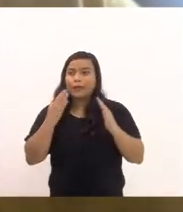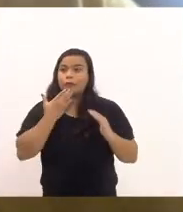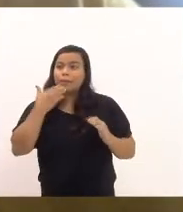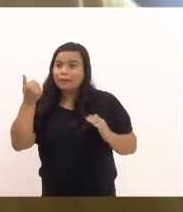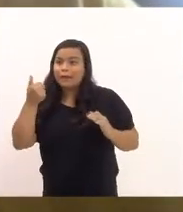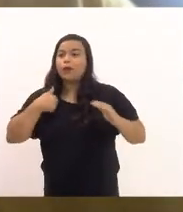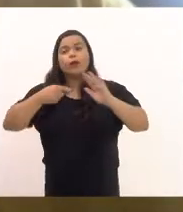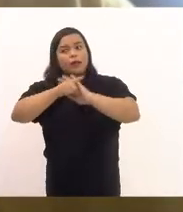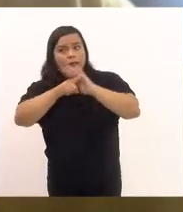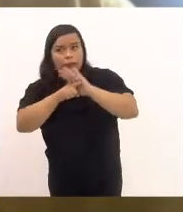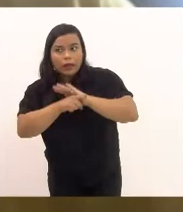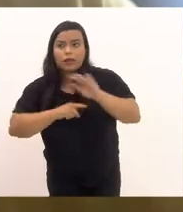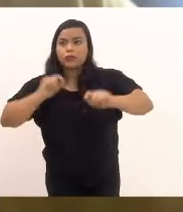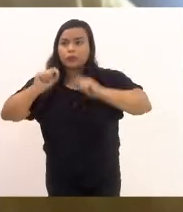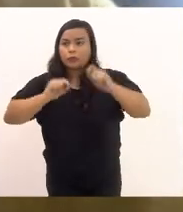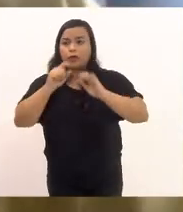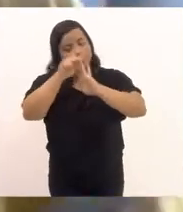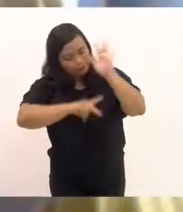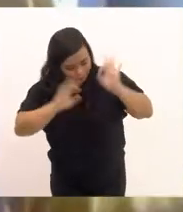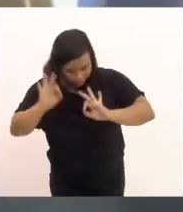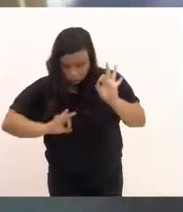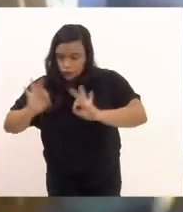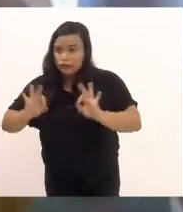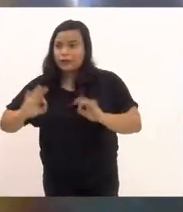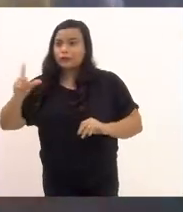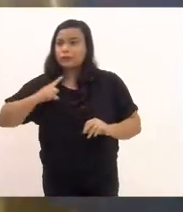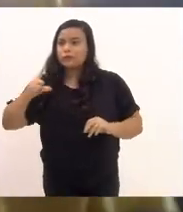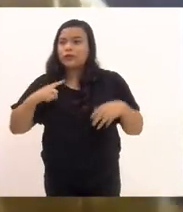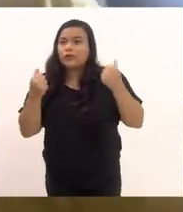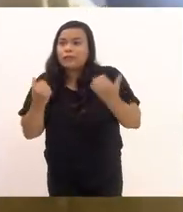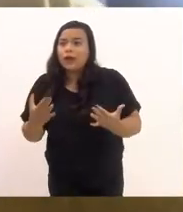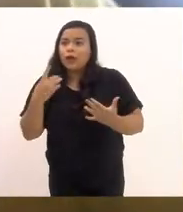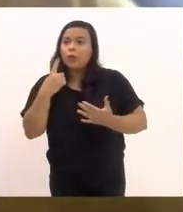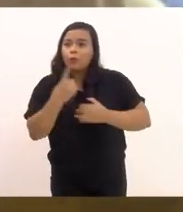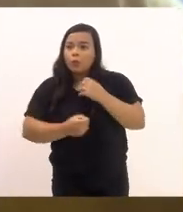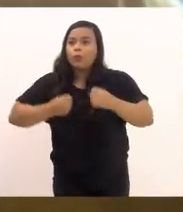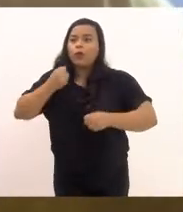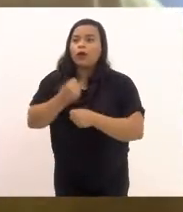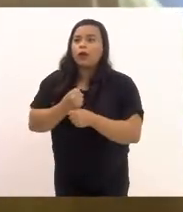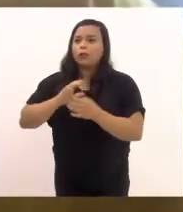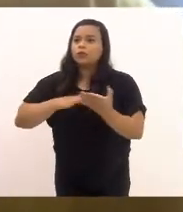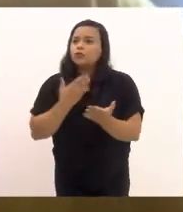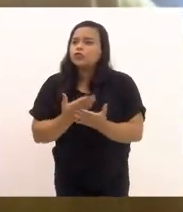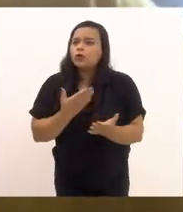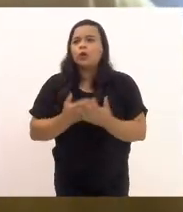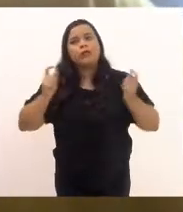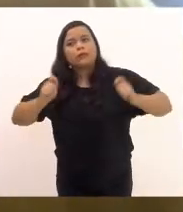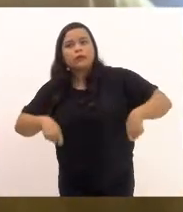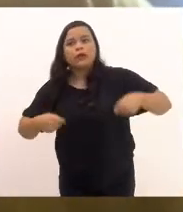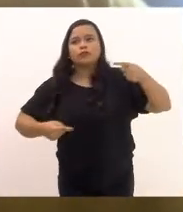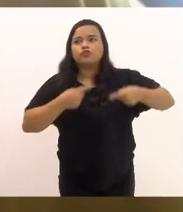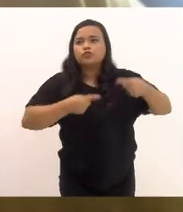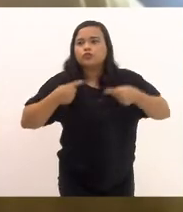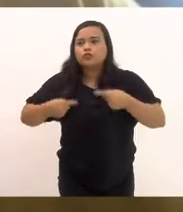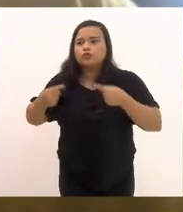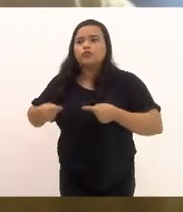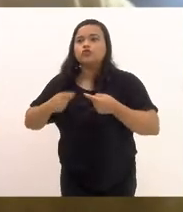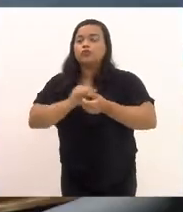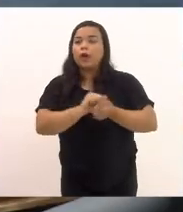análise do projeto, que dá um ano para as escolas discutirem e se adequarem à reforma curricular.